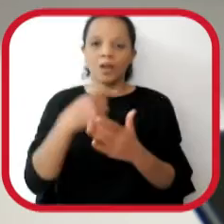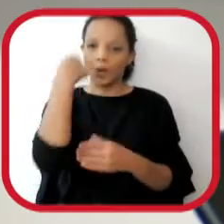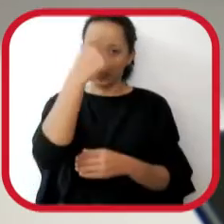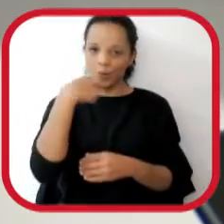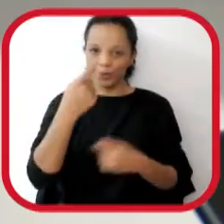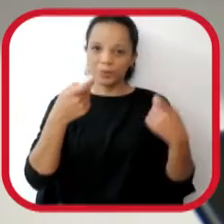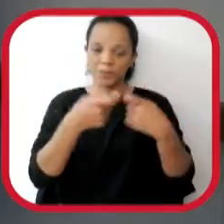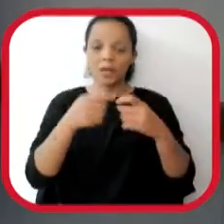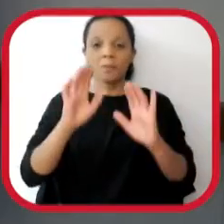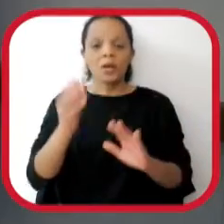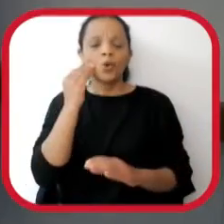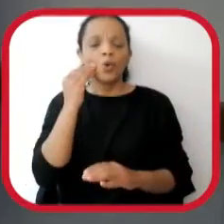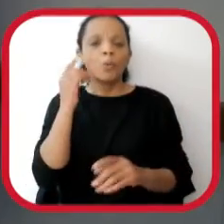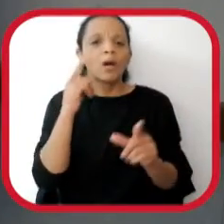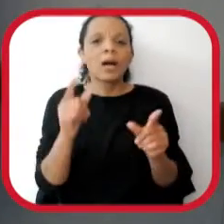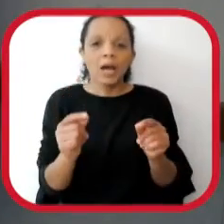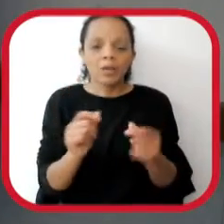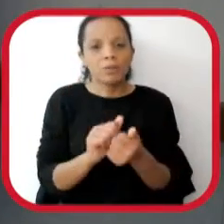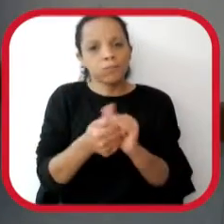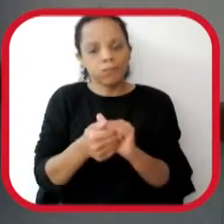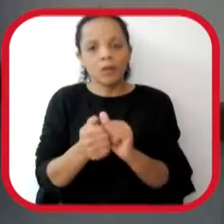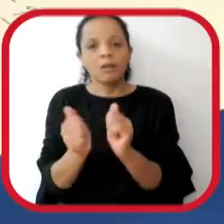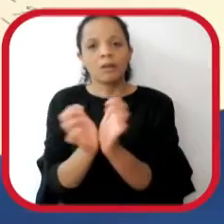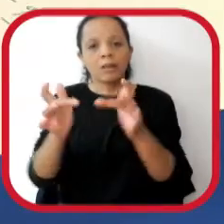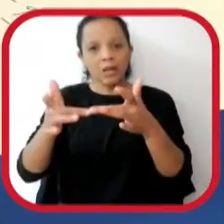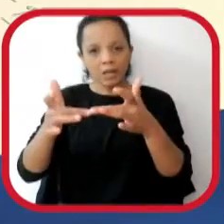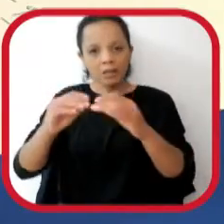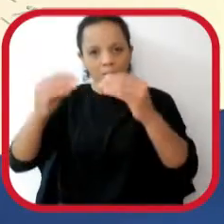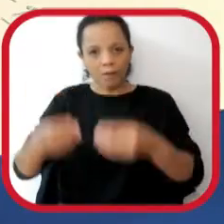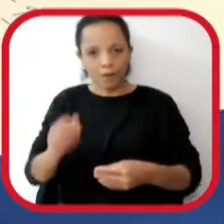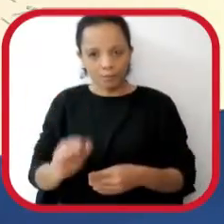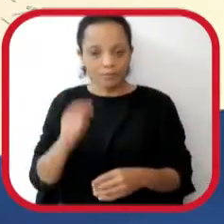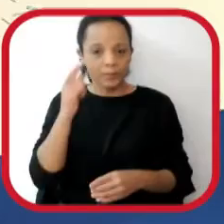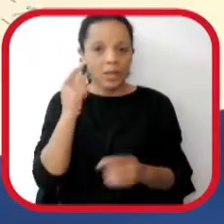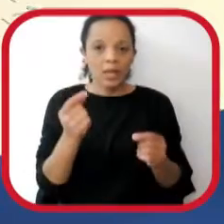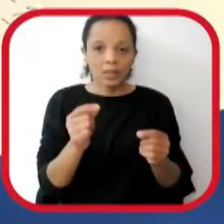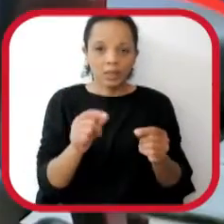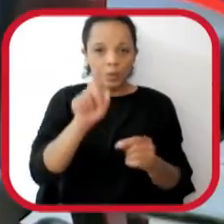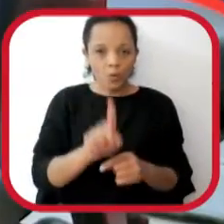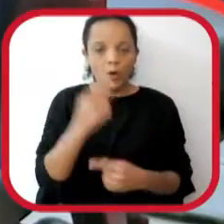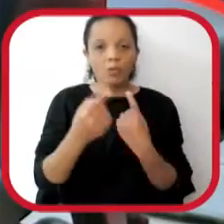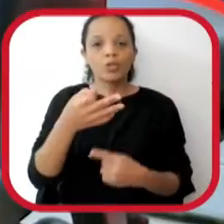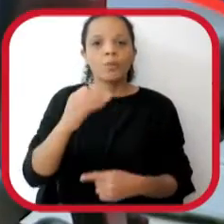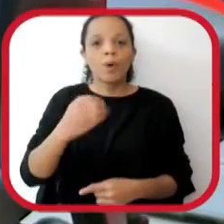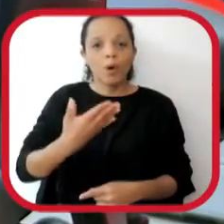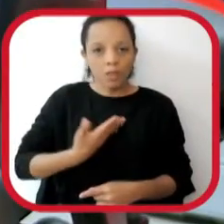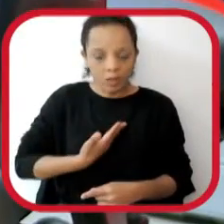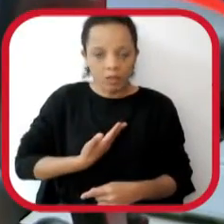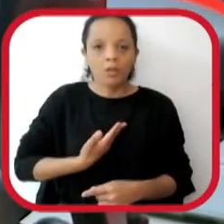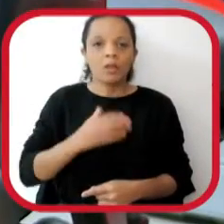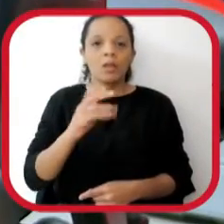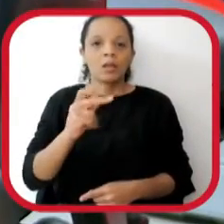passaram a ter um rosto. Mas como é que as estações de rádio se adaptaram às plataformas digitais? A Antena 1 tem alguns podcasts de